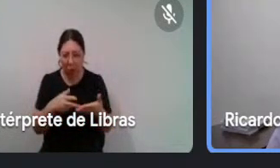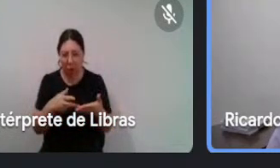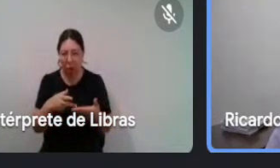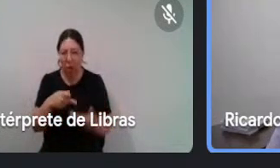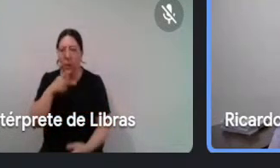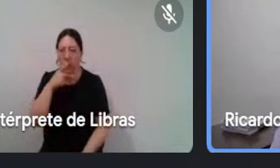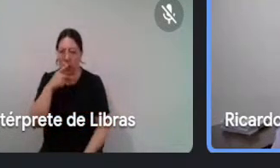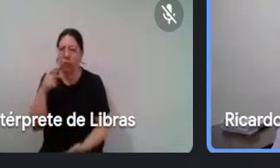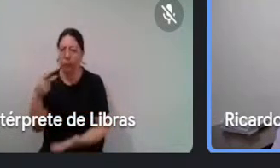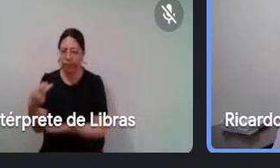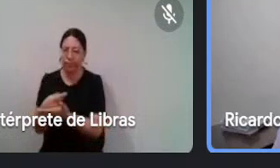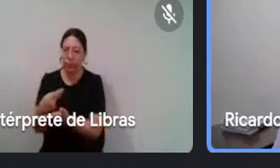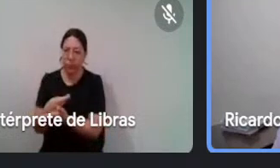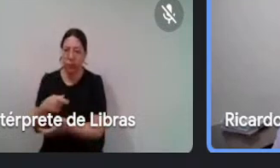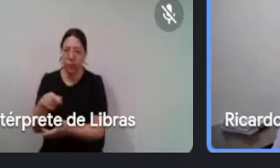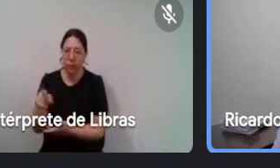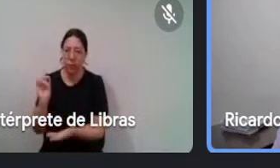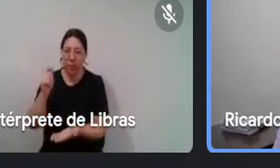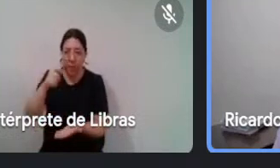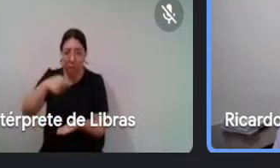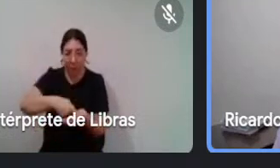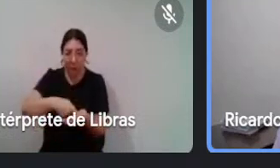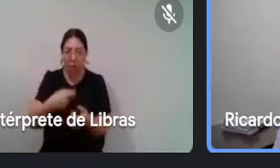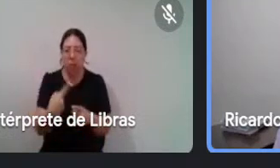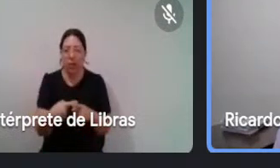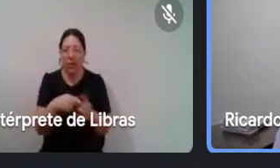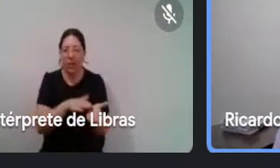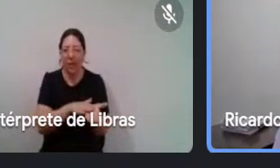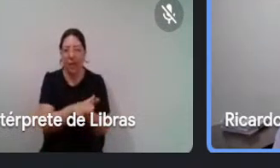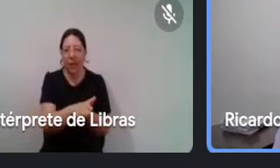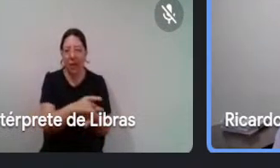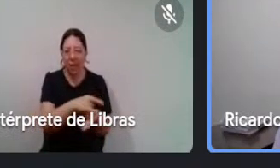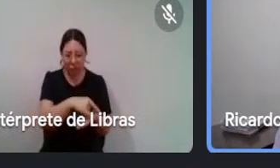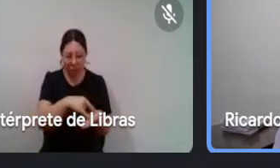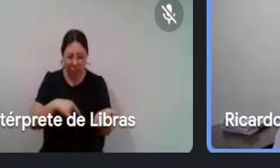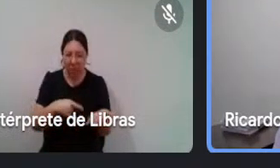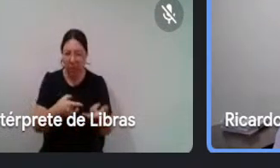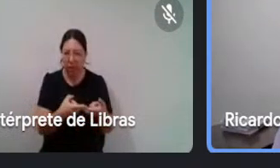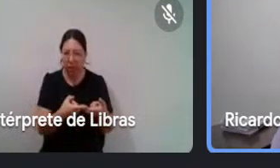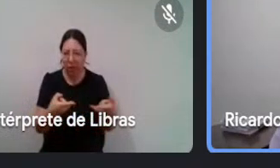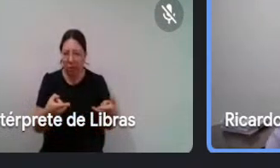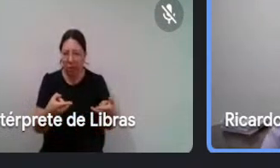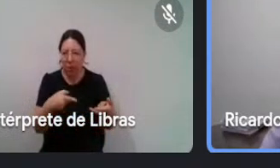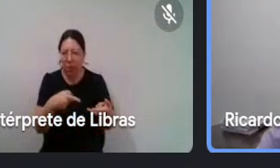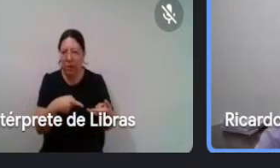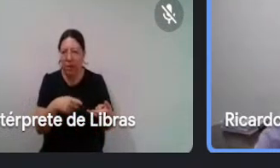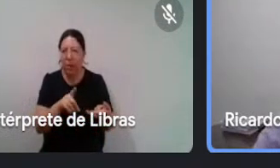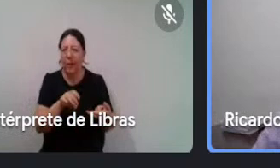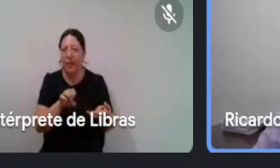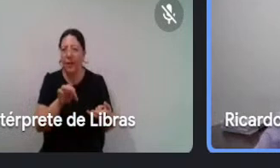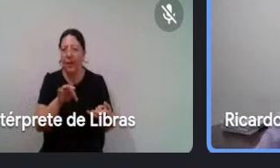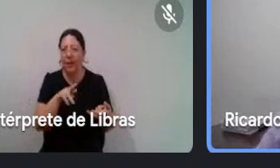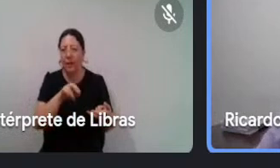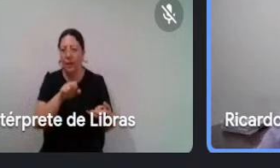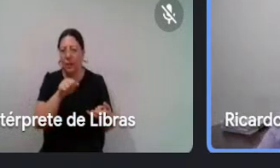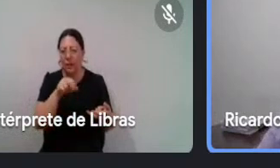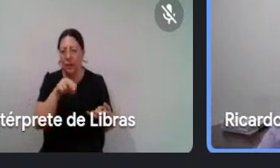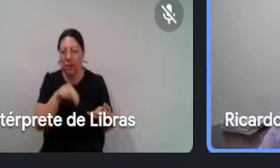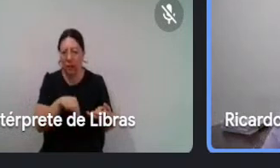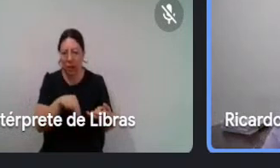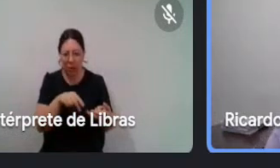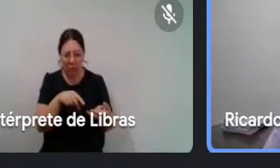um erro, né, porque a emissão do próprio Detran emitindo, apesar de ser isento de